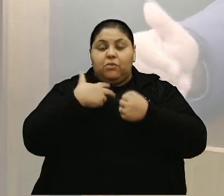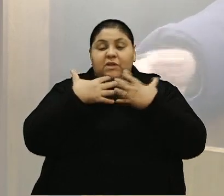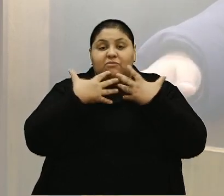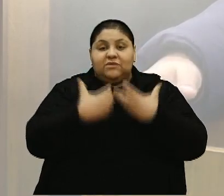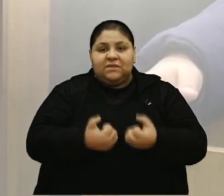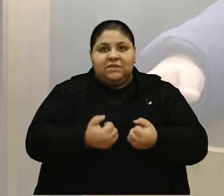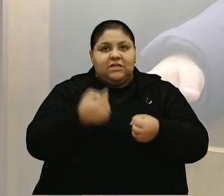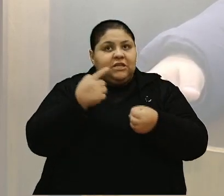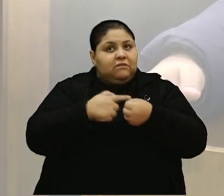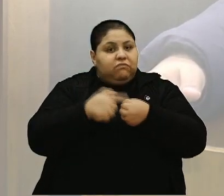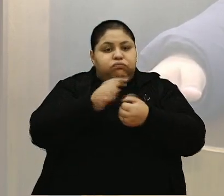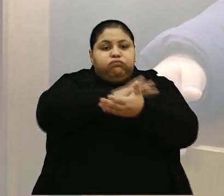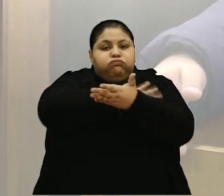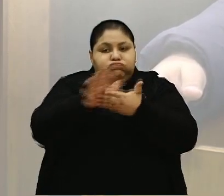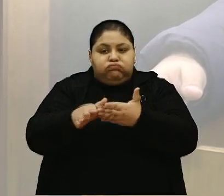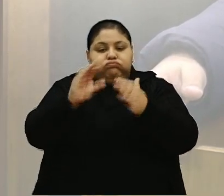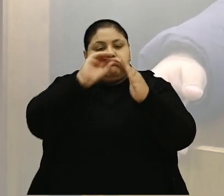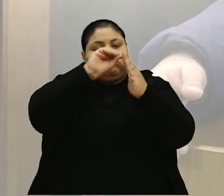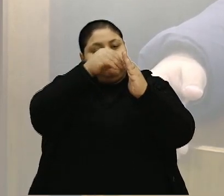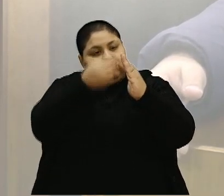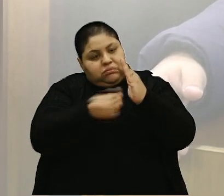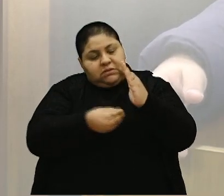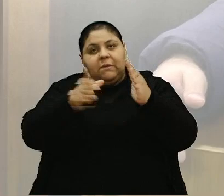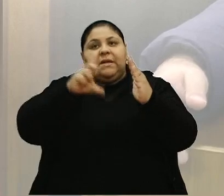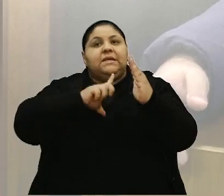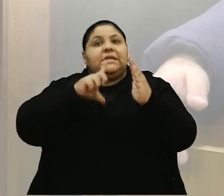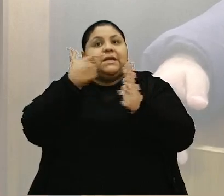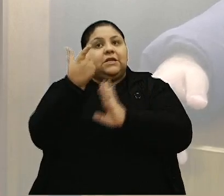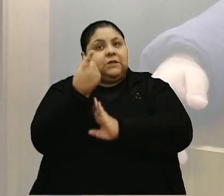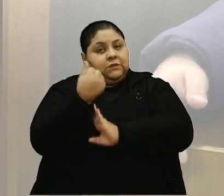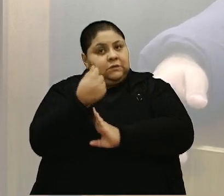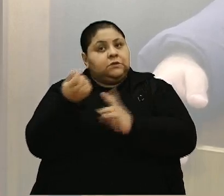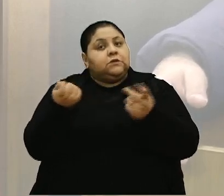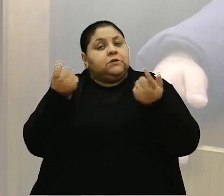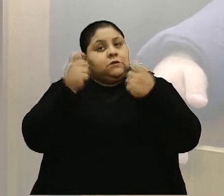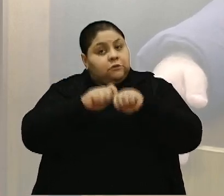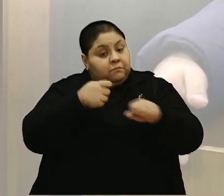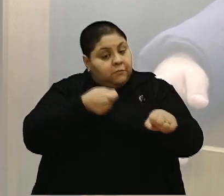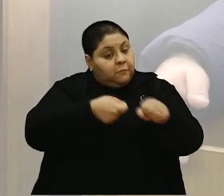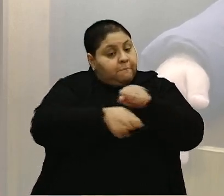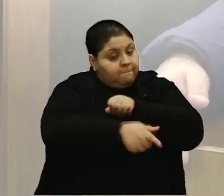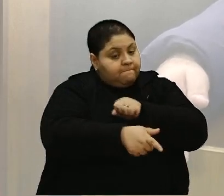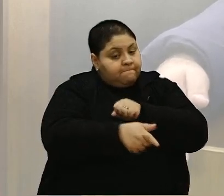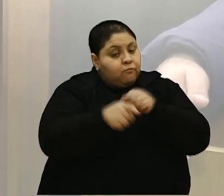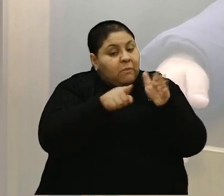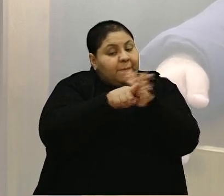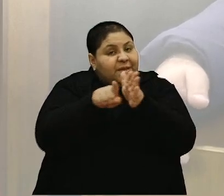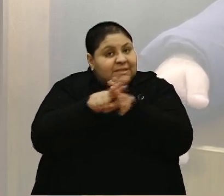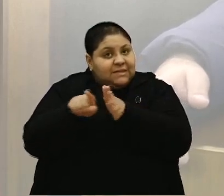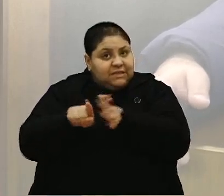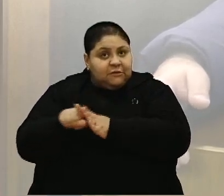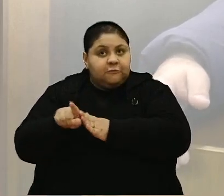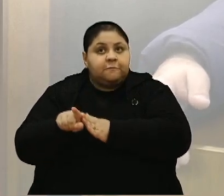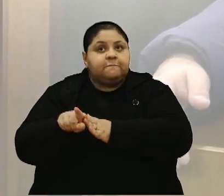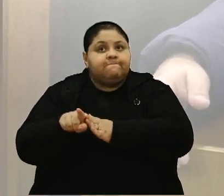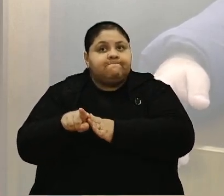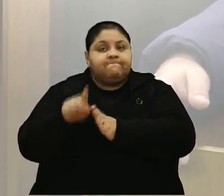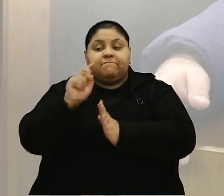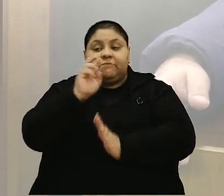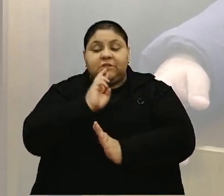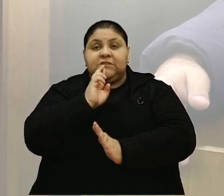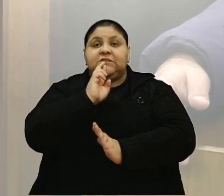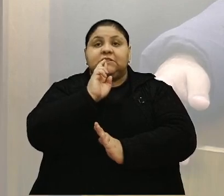E o Samay tem dinheiro, precisa investir numa pesquisa que responda